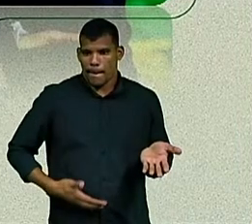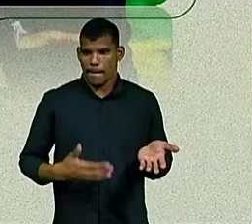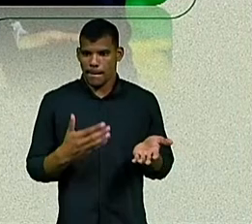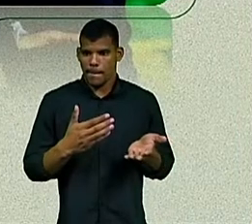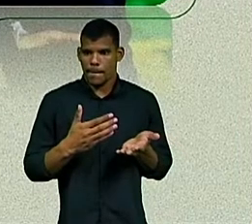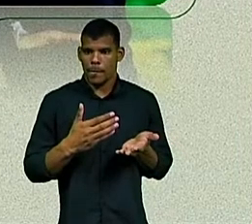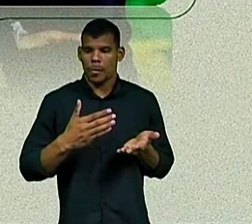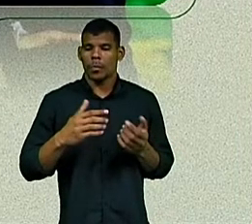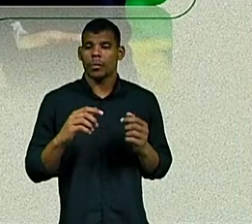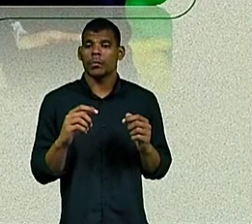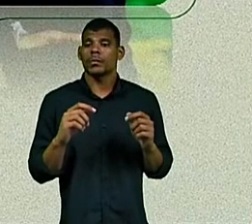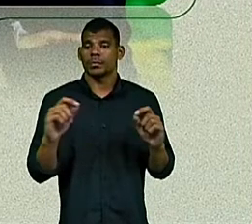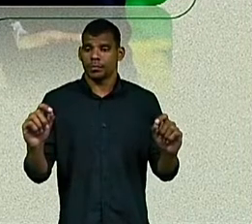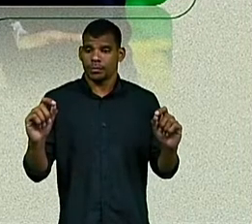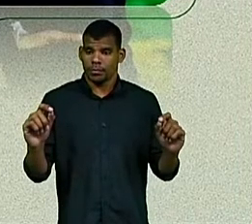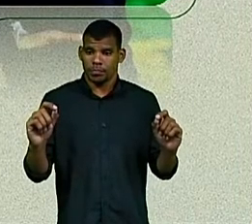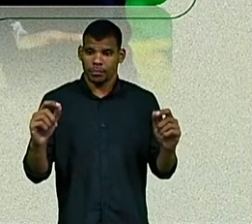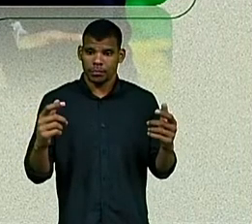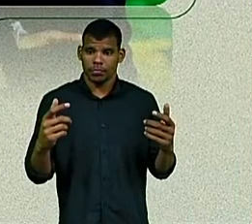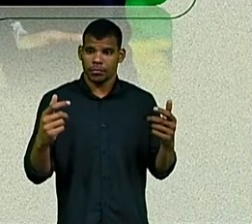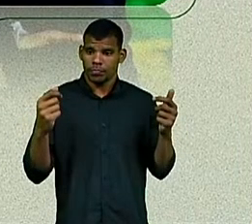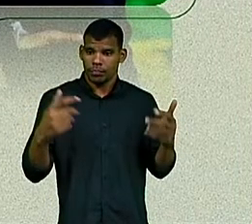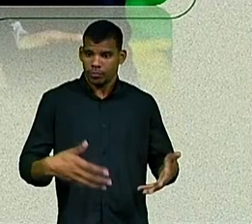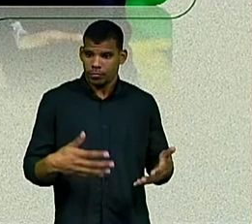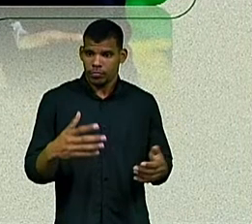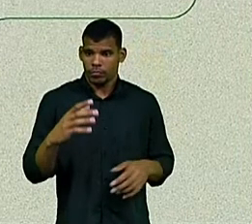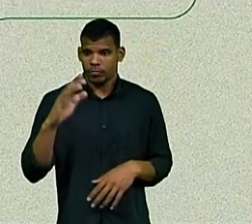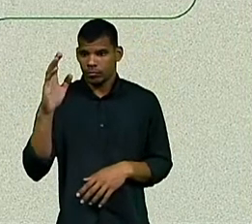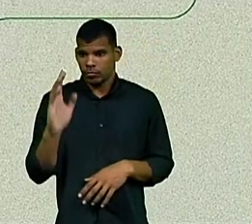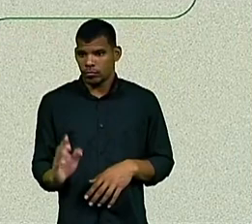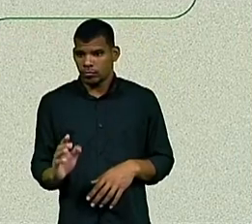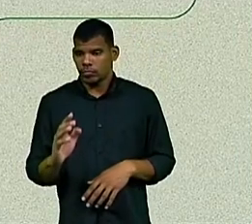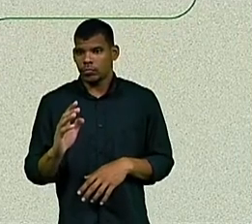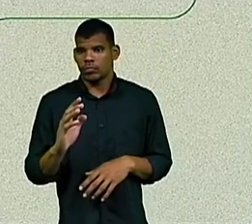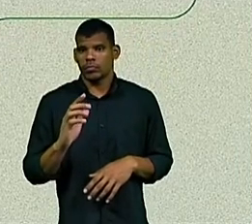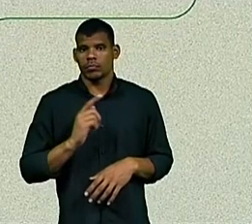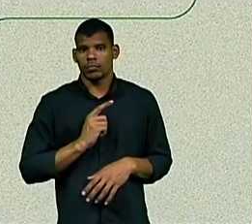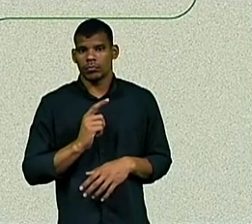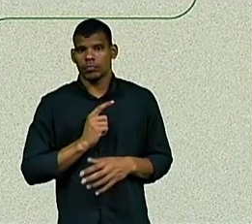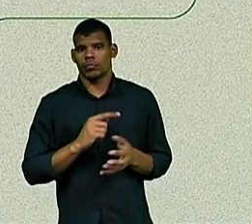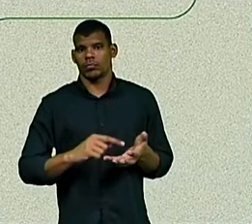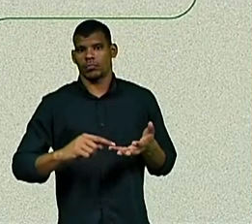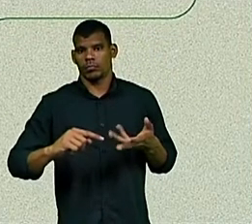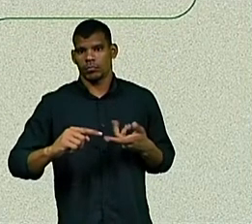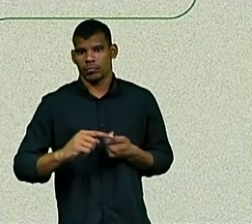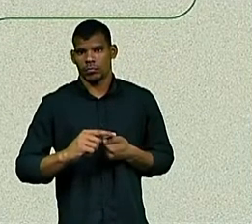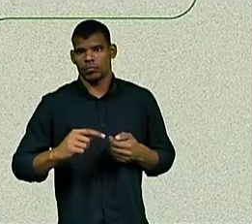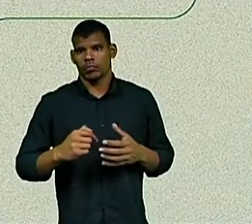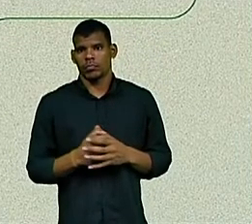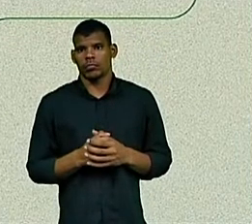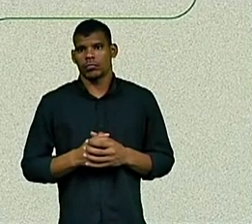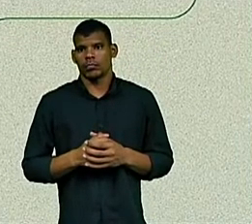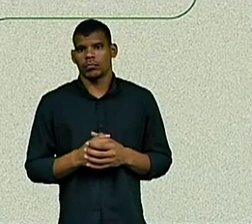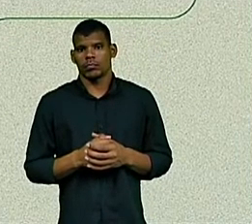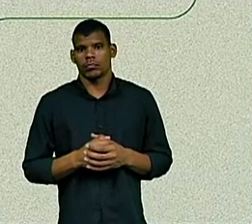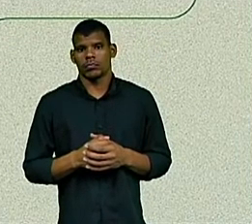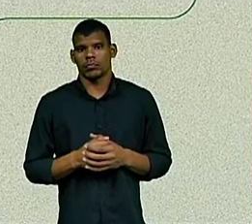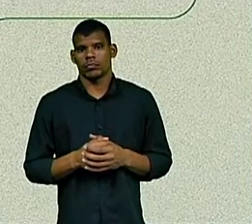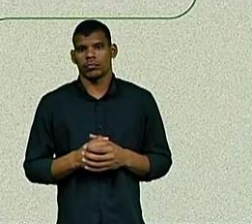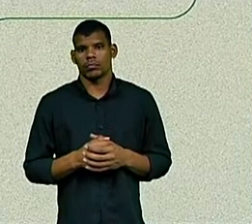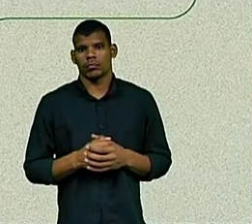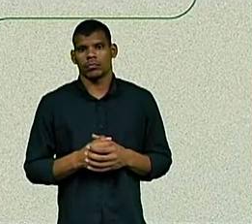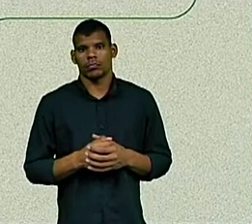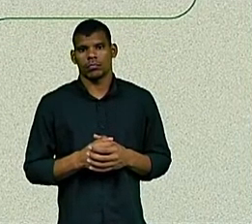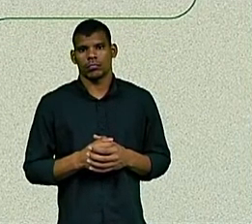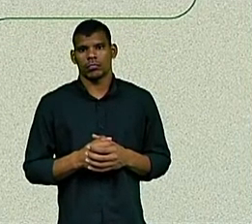estragava que era muito caro para o Brasil e não sei o que que tem mais lá e aí como é que esse plano